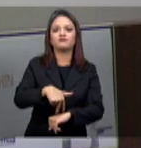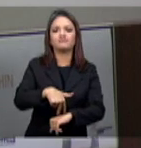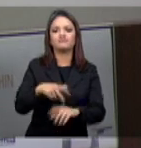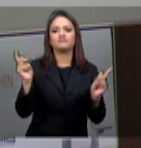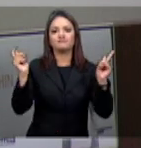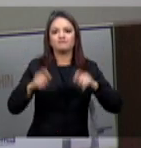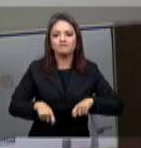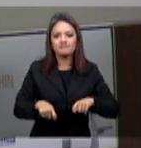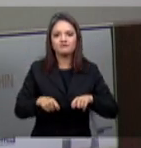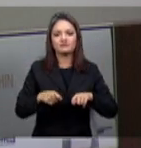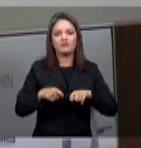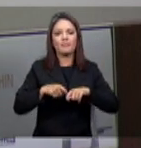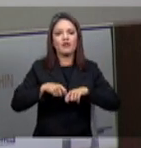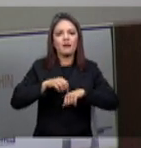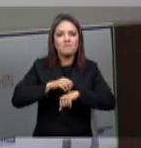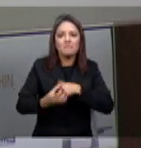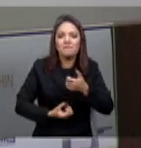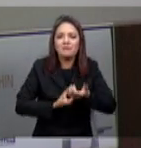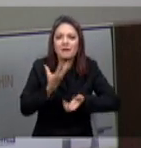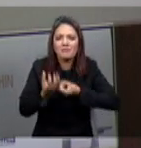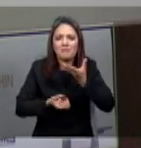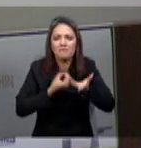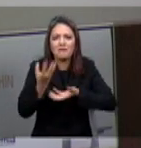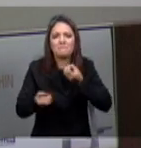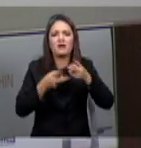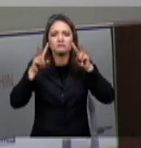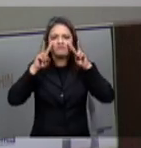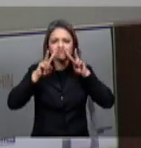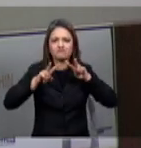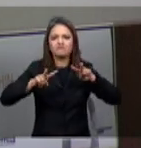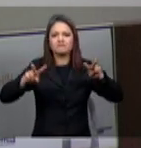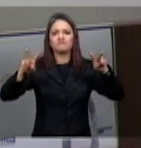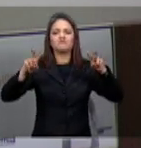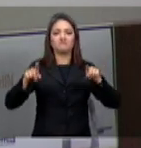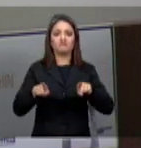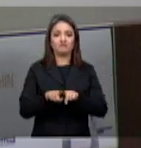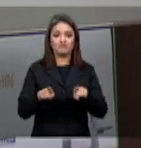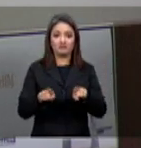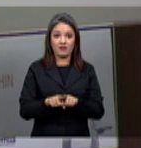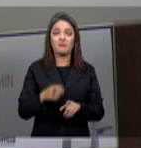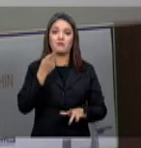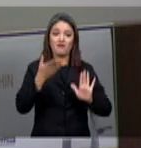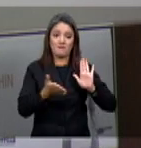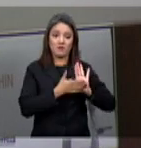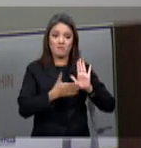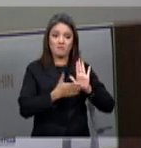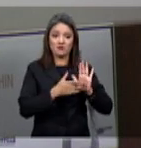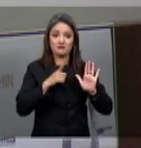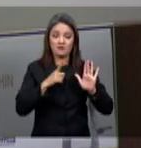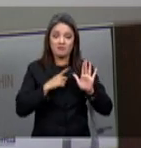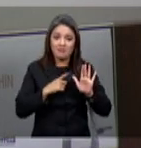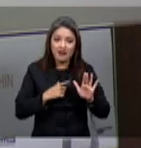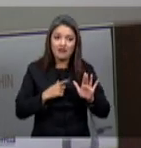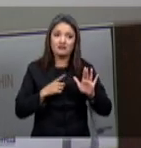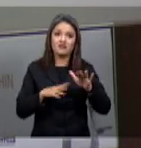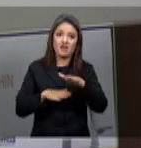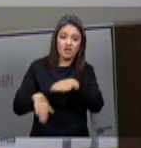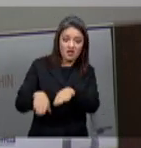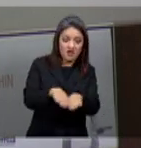testemunhos e também para dimensões pro positivas tratando de igualdade de condições